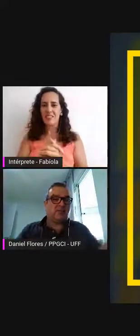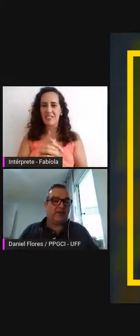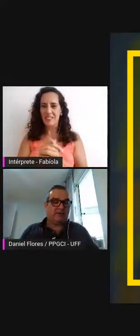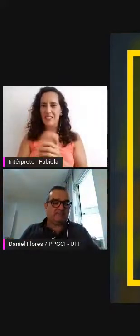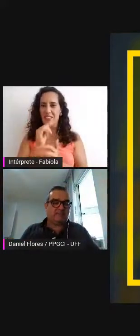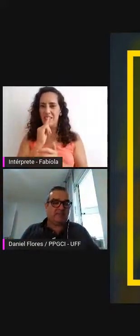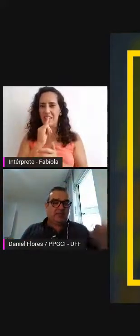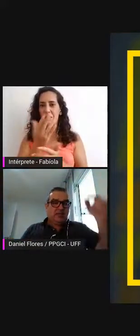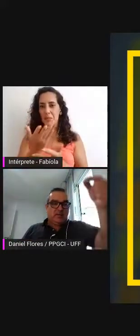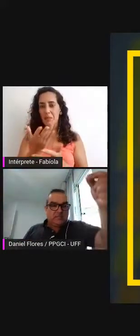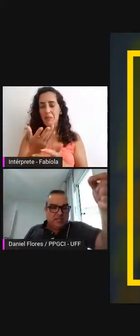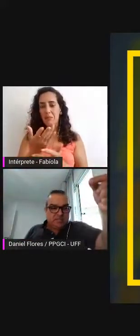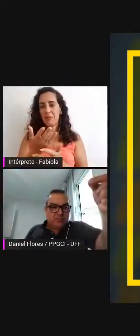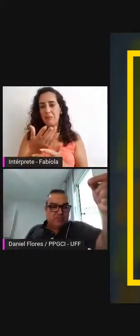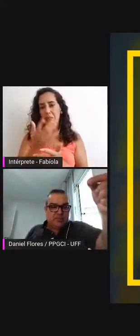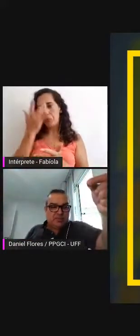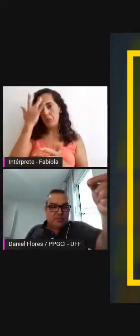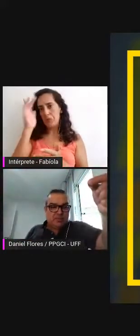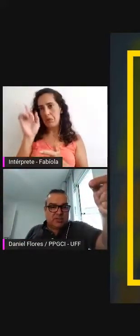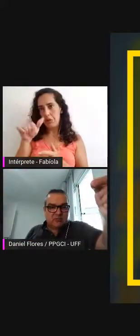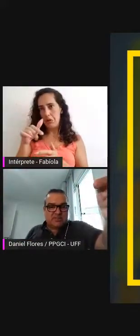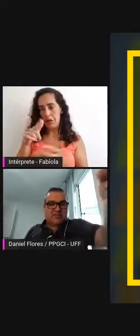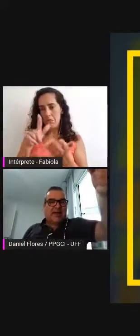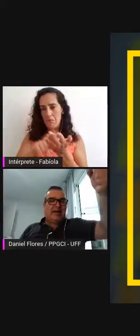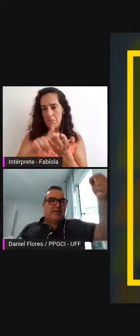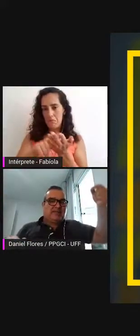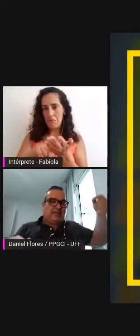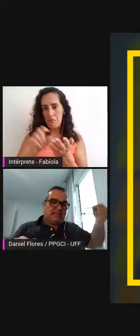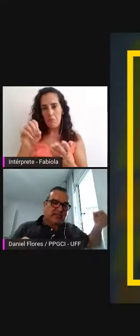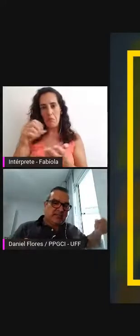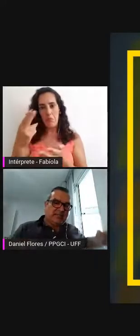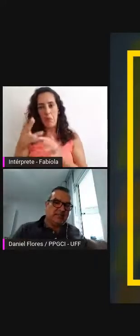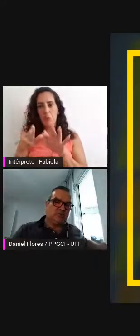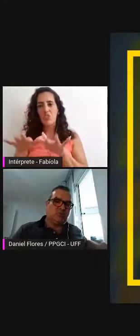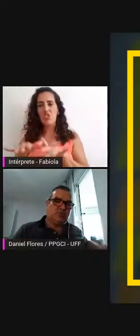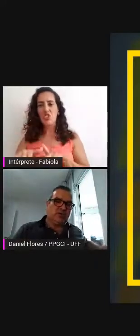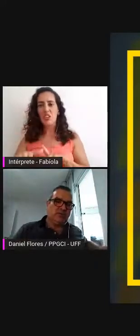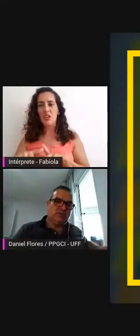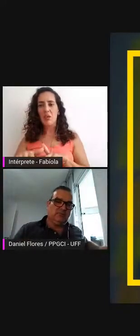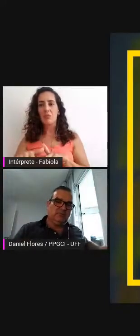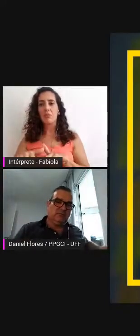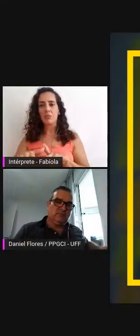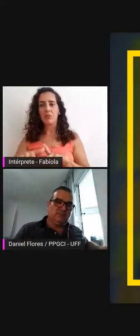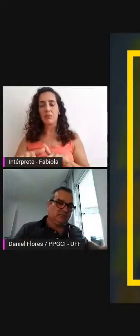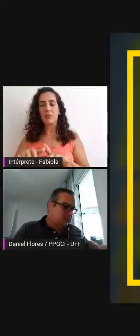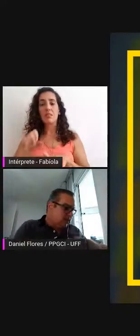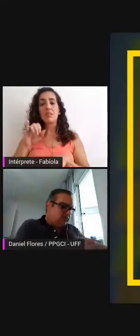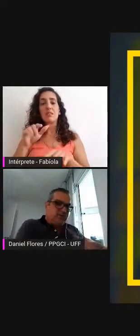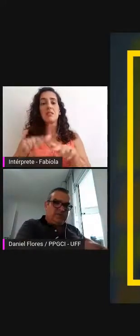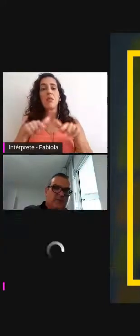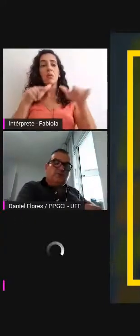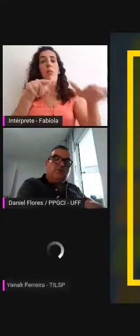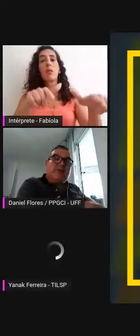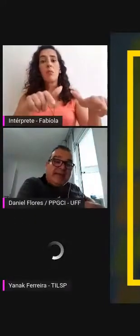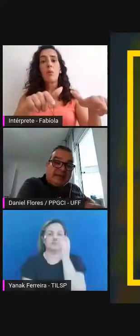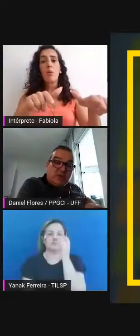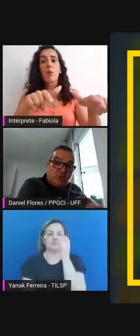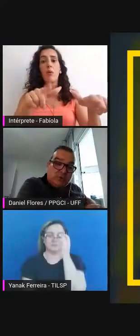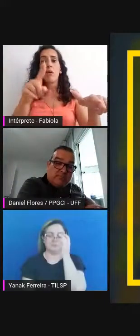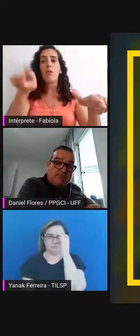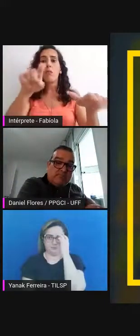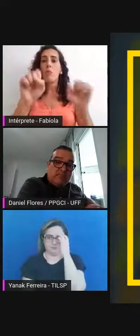se ainda não é, se esse diploma digital sai desta cadeia de custódia, ele pode ser